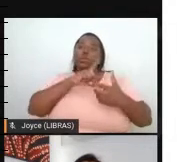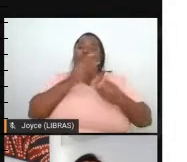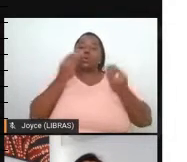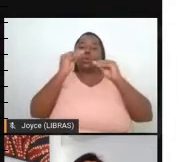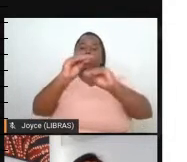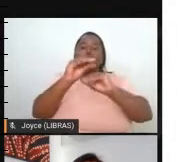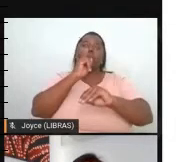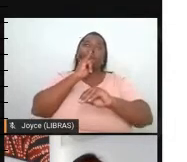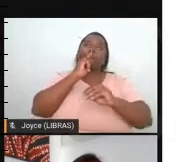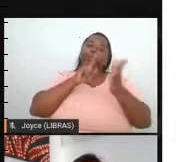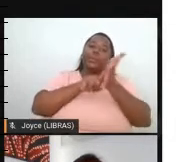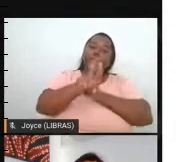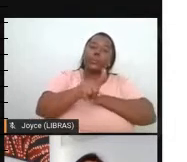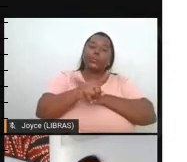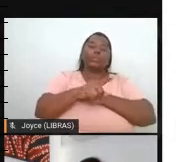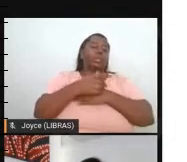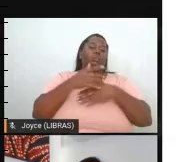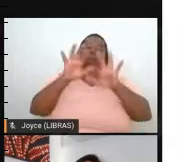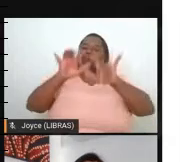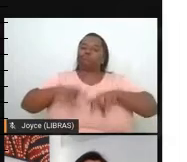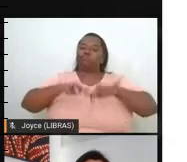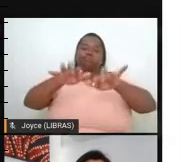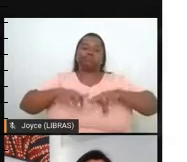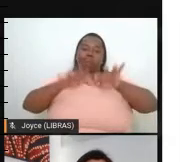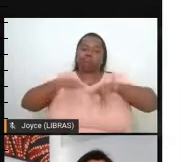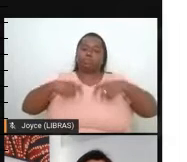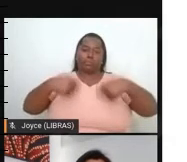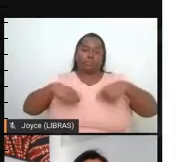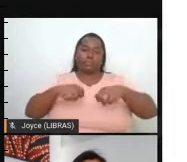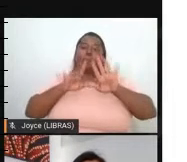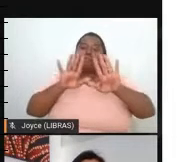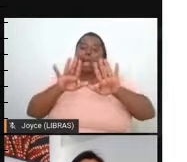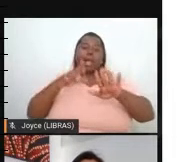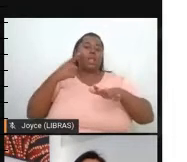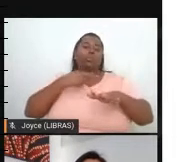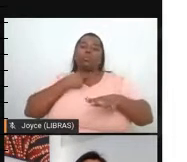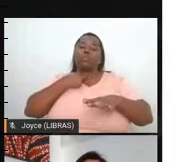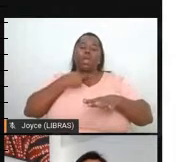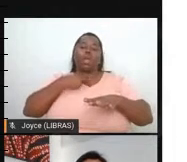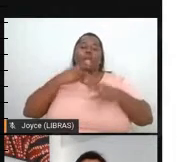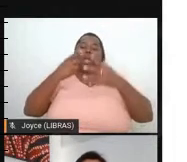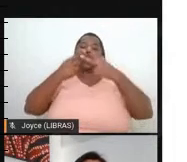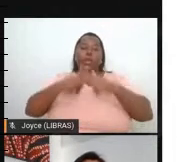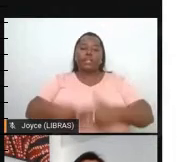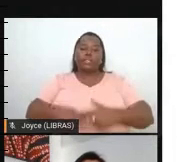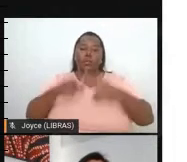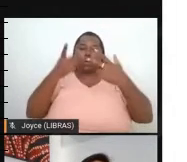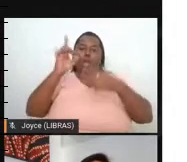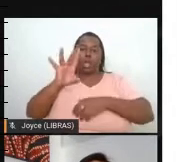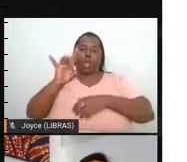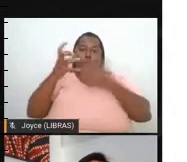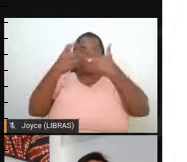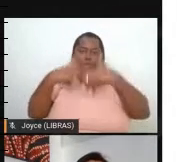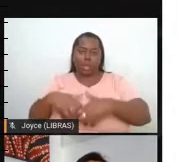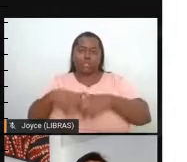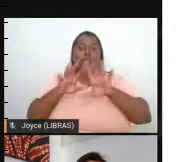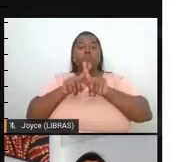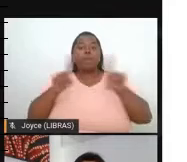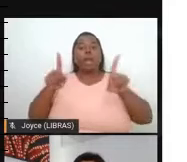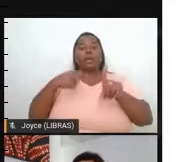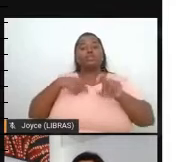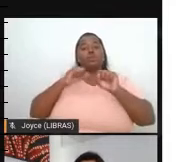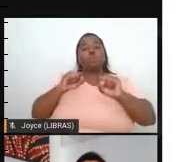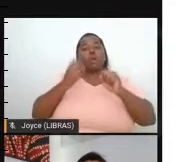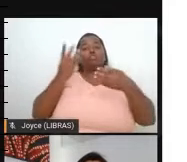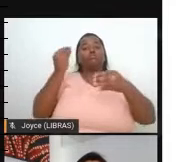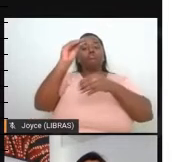questão dissertativa. Porém, ela não vai ter correção automática, mas eu posso incluir no questionário uma pergunta